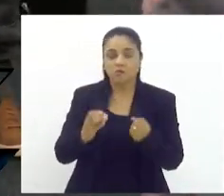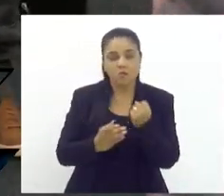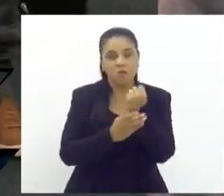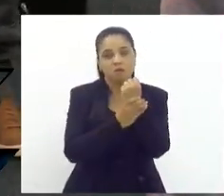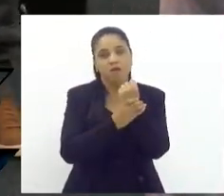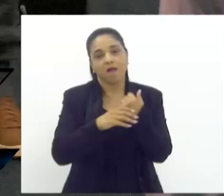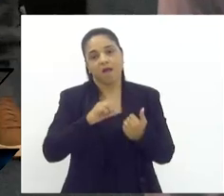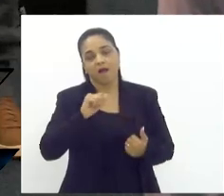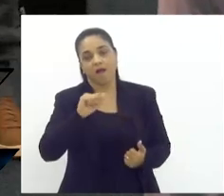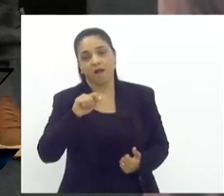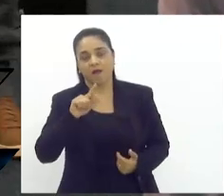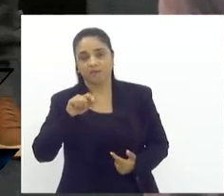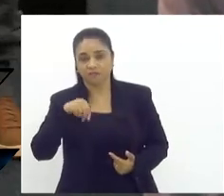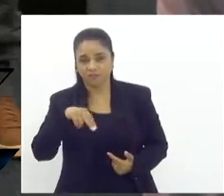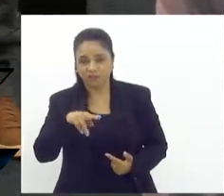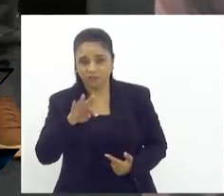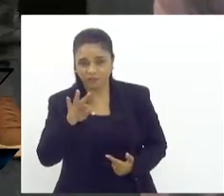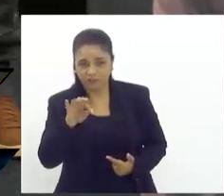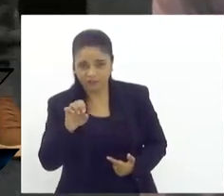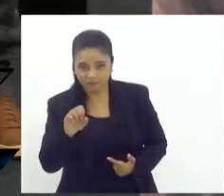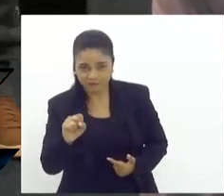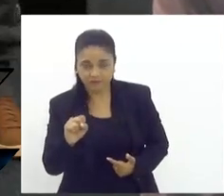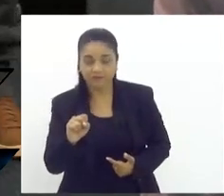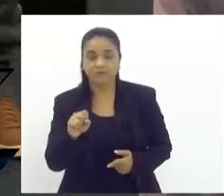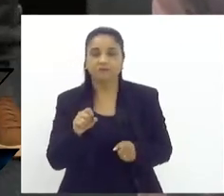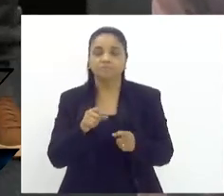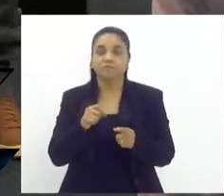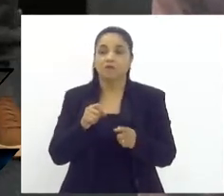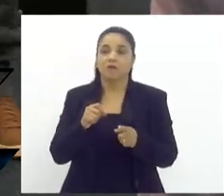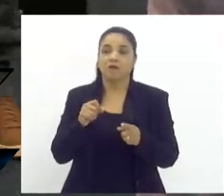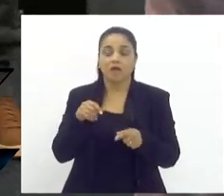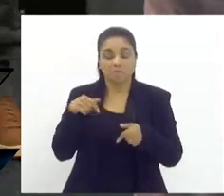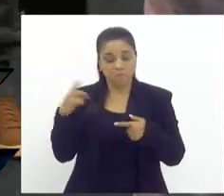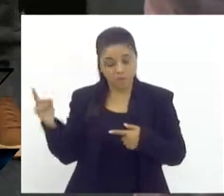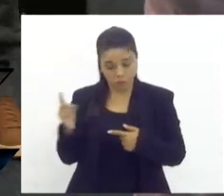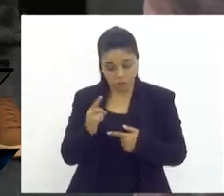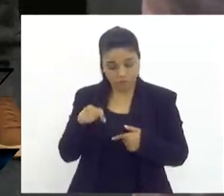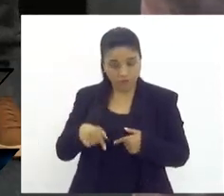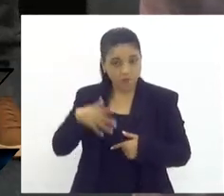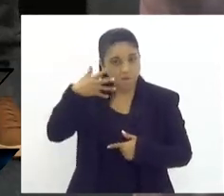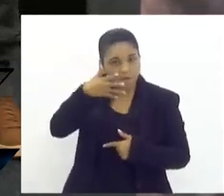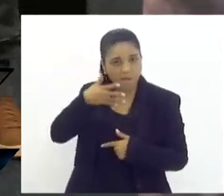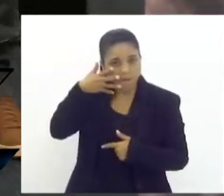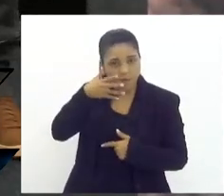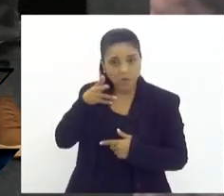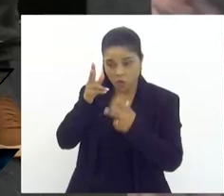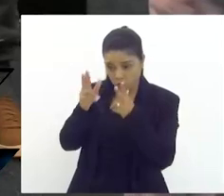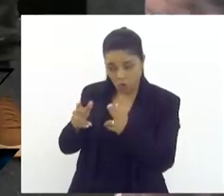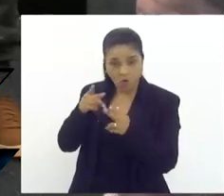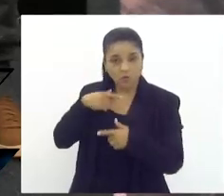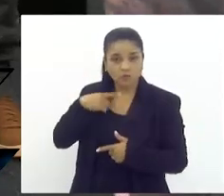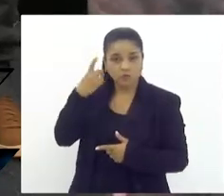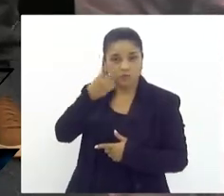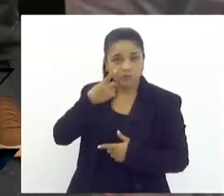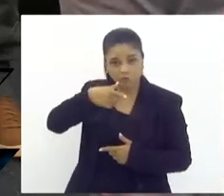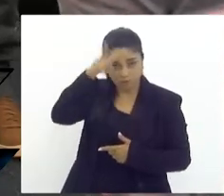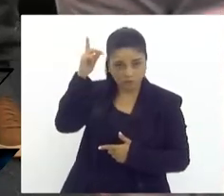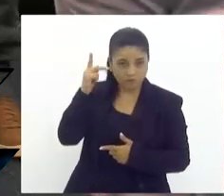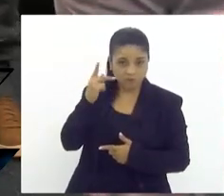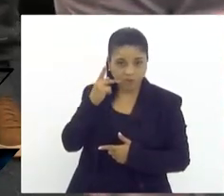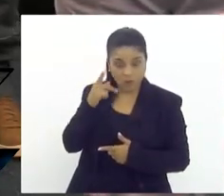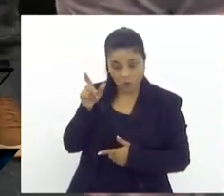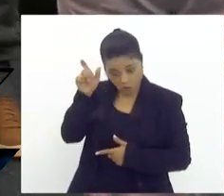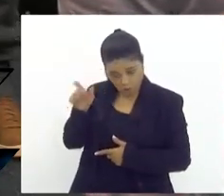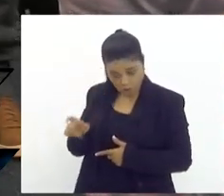de segurança e dizer que muita das vezes as pessoas vêm aqui e venham discurso como de Dr Luiz Paulo para quem não sabe